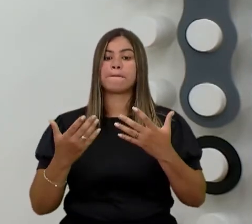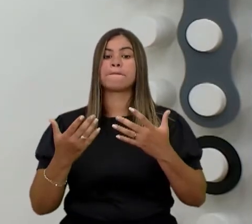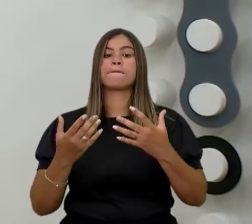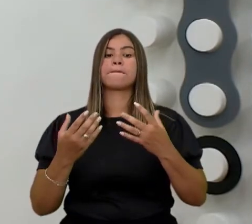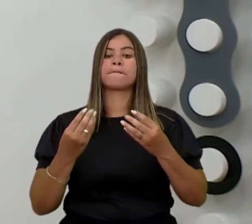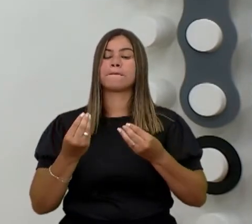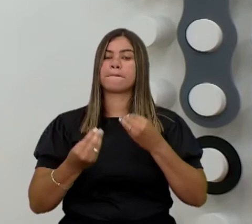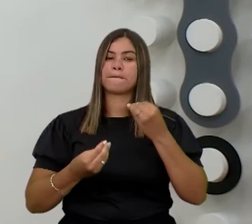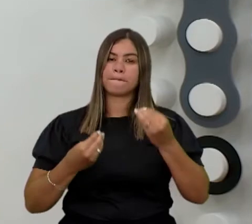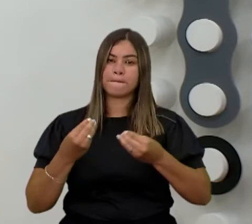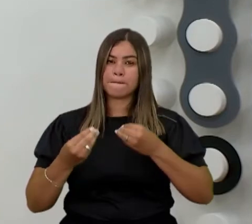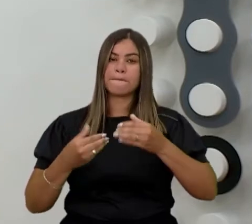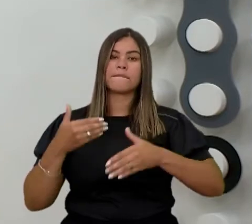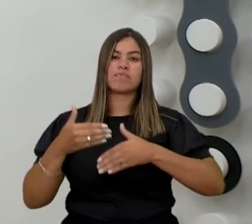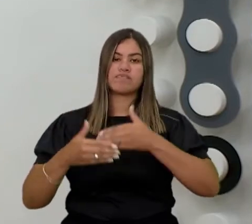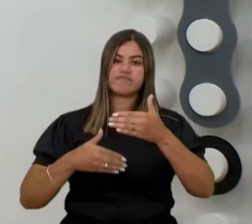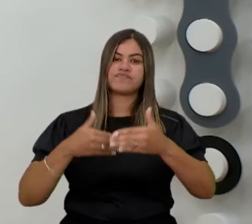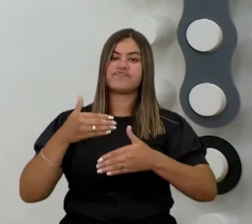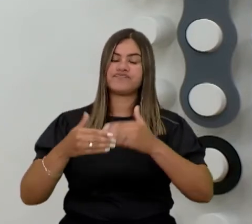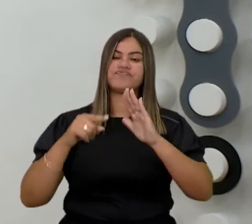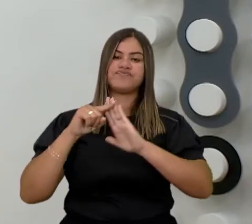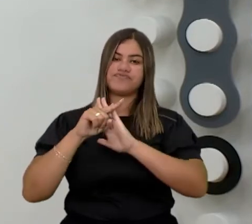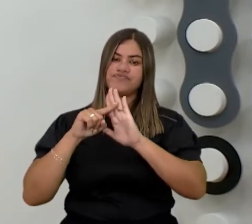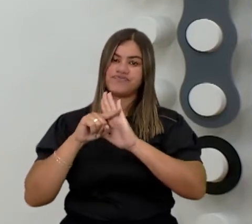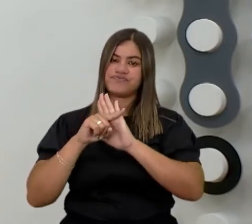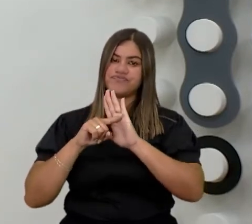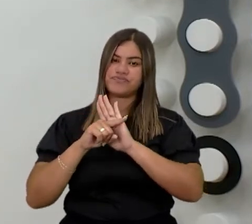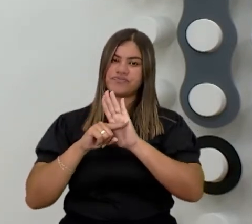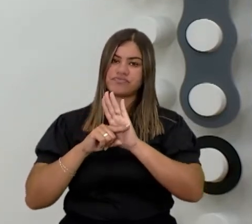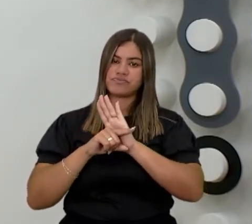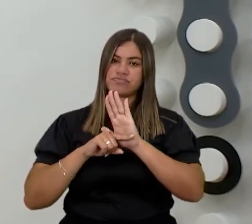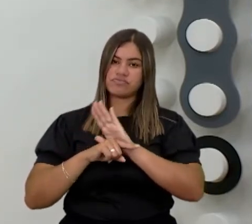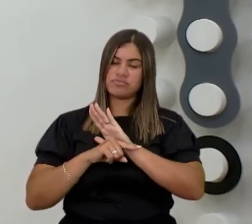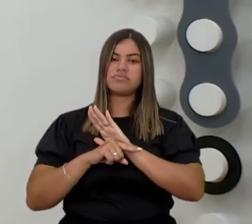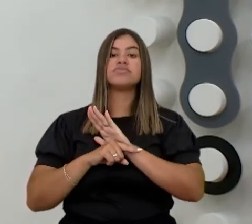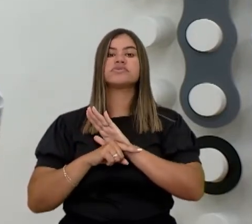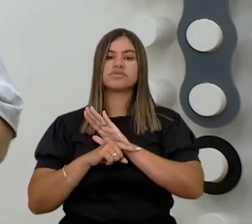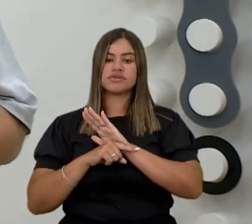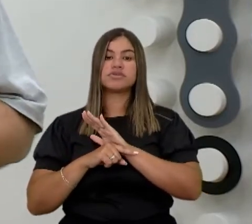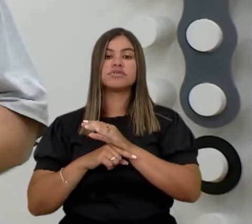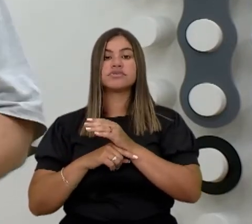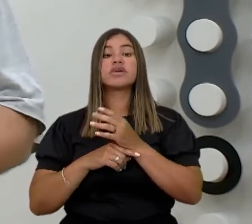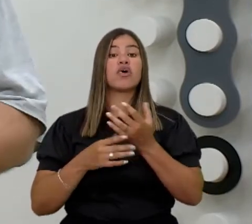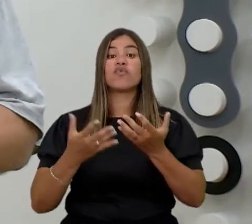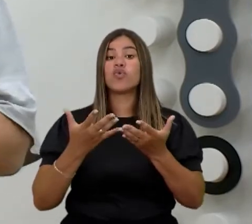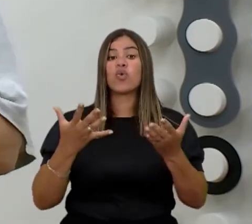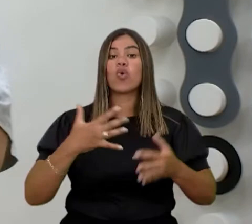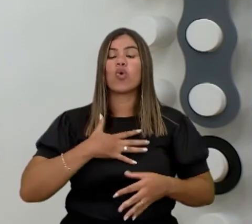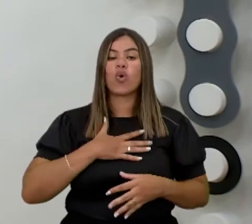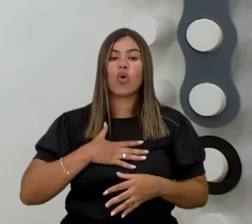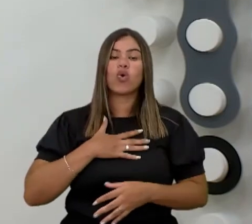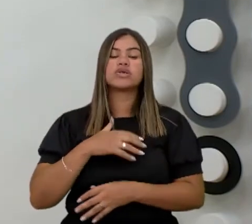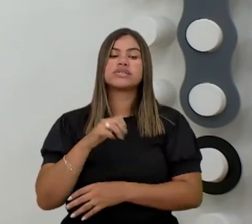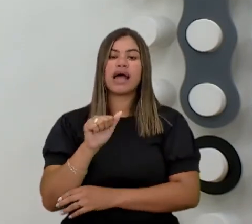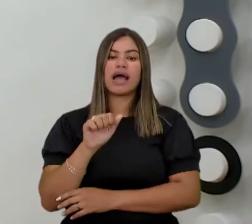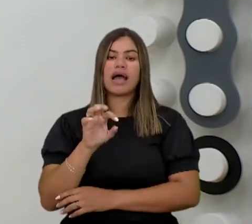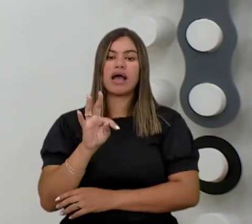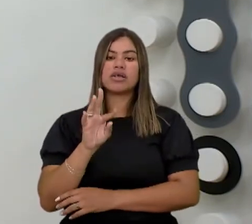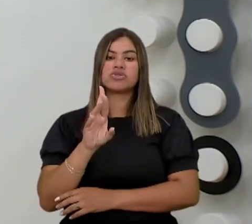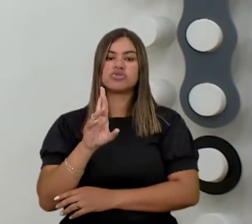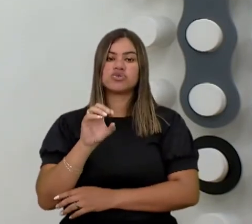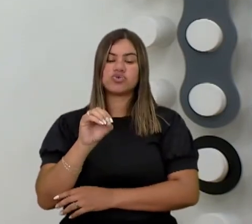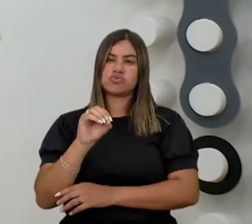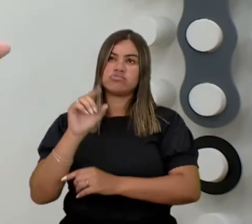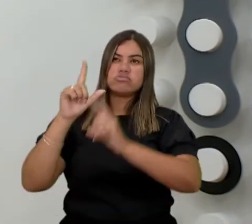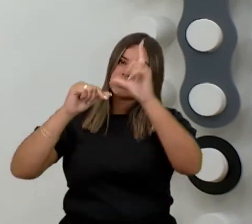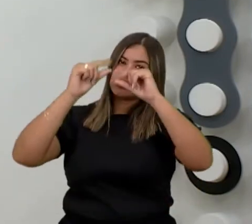tempo, vocês vão fazendo pesquisas, né, para quem tem muito interesse aí em astrofísica, em astronomia, né,